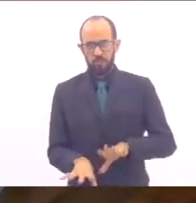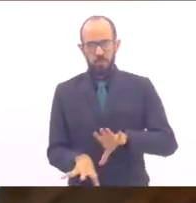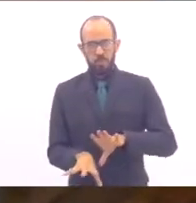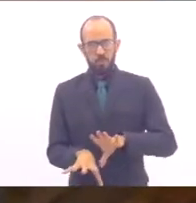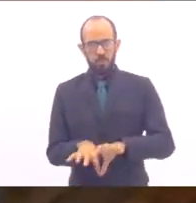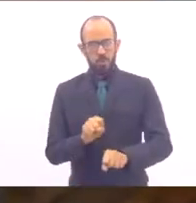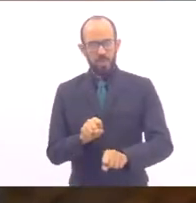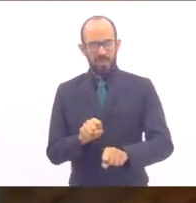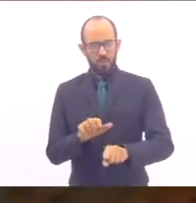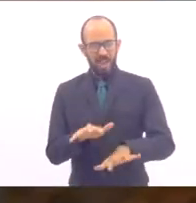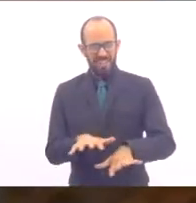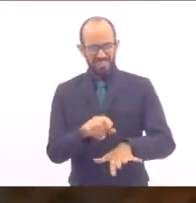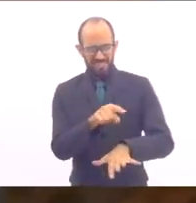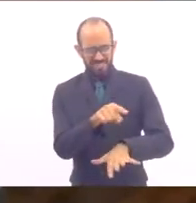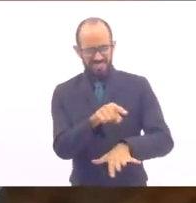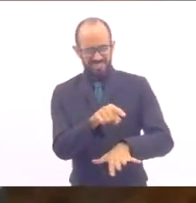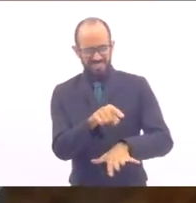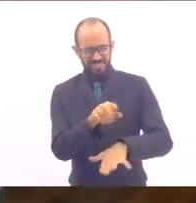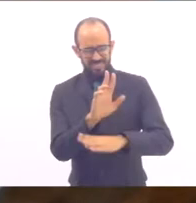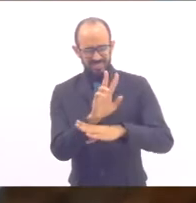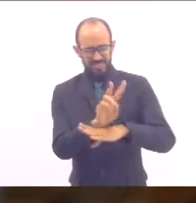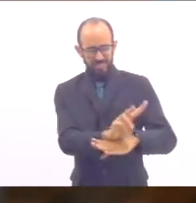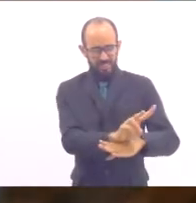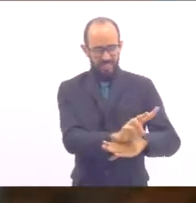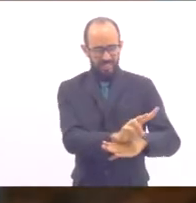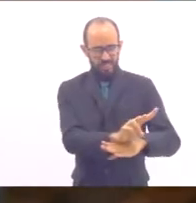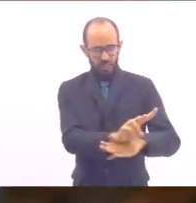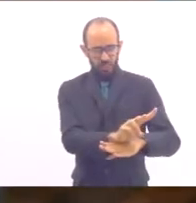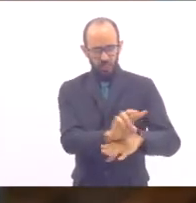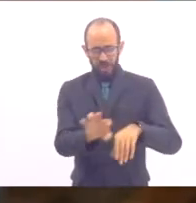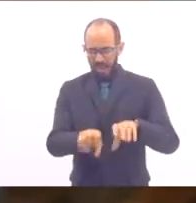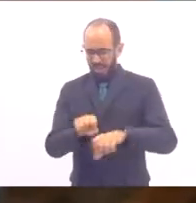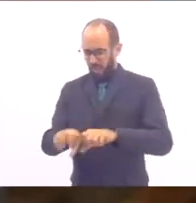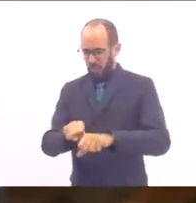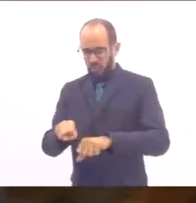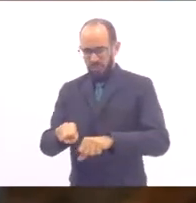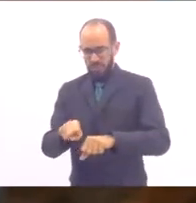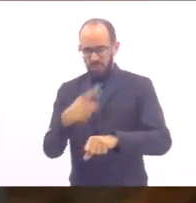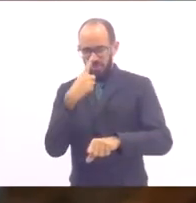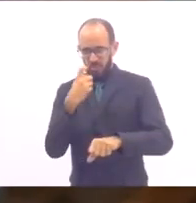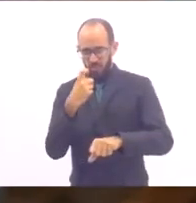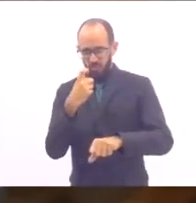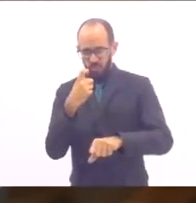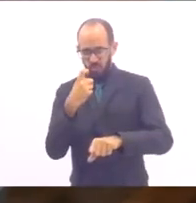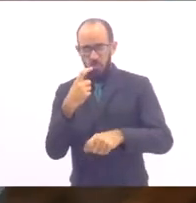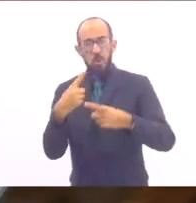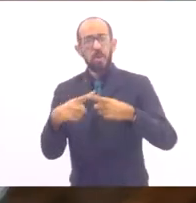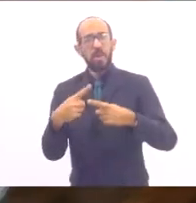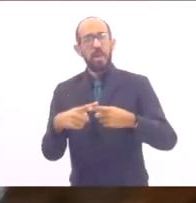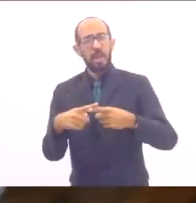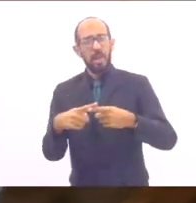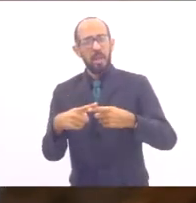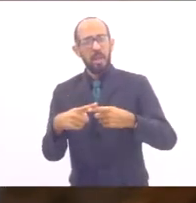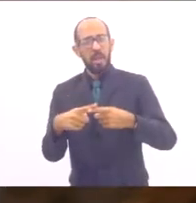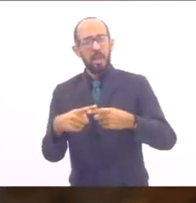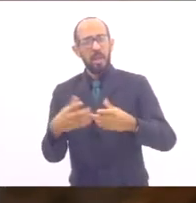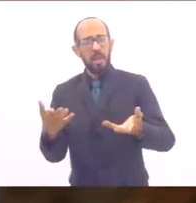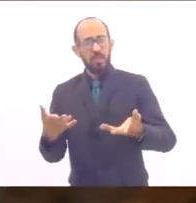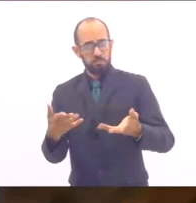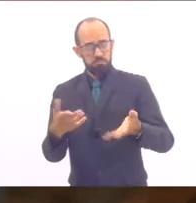graduado defendendo os catadores, por que isso? Será que ele caiu de paraquedas? Será que a